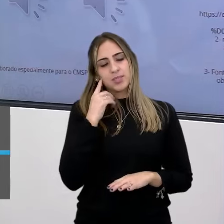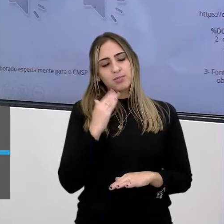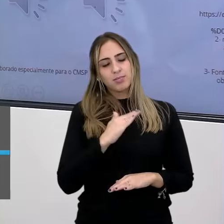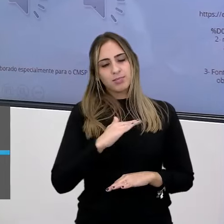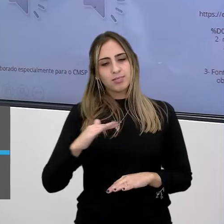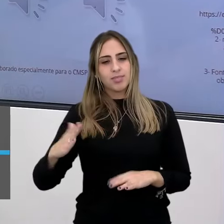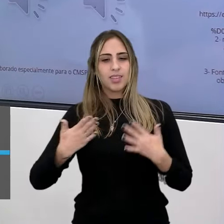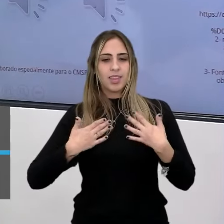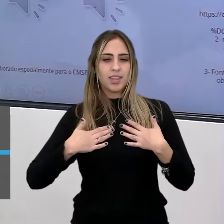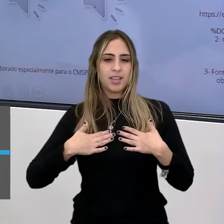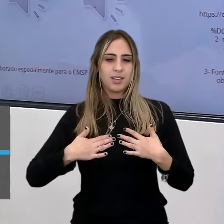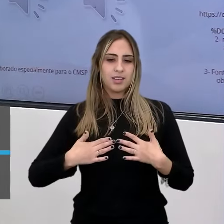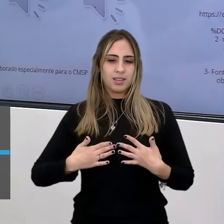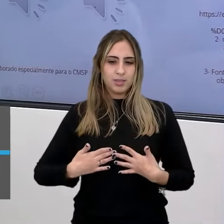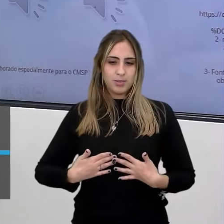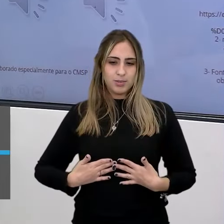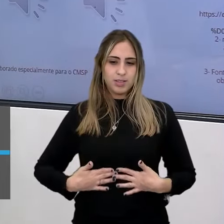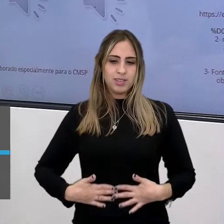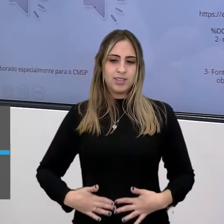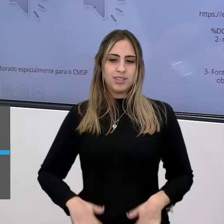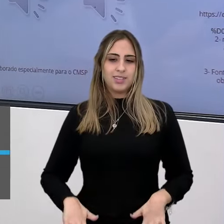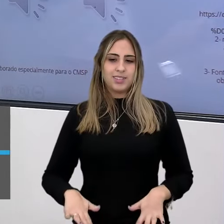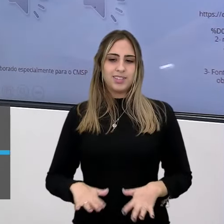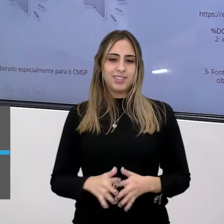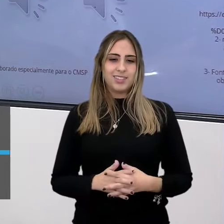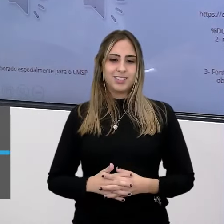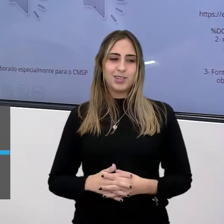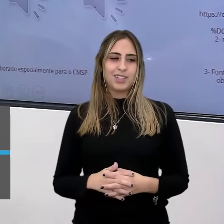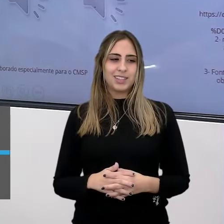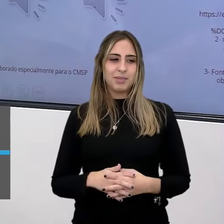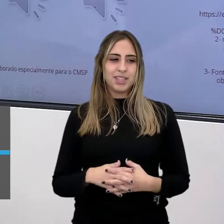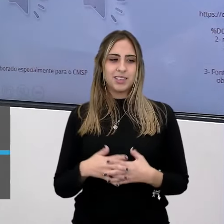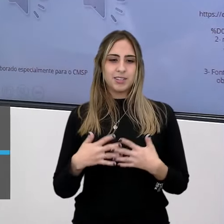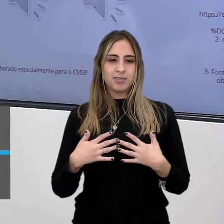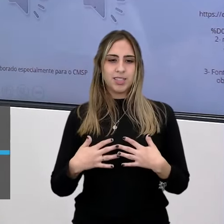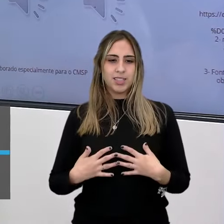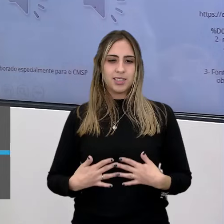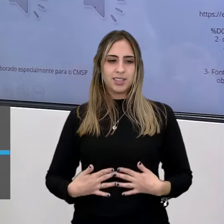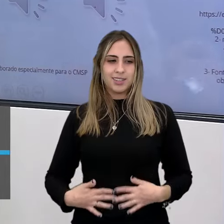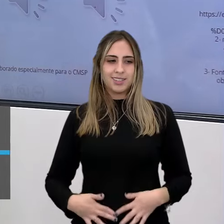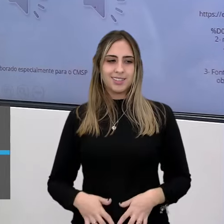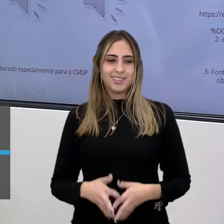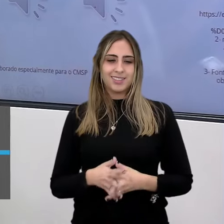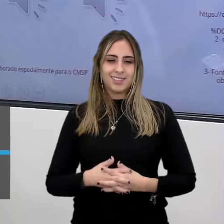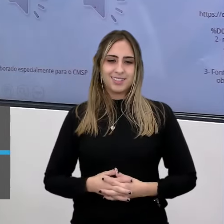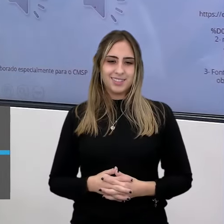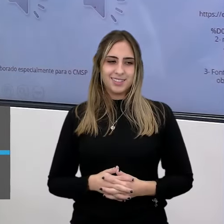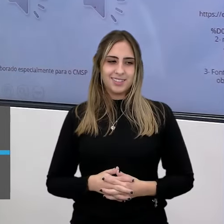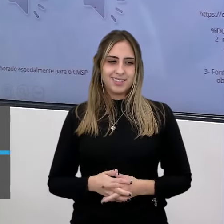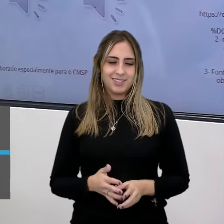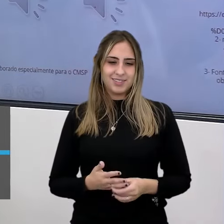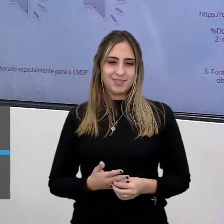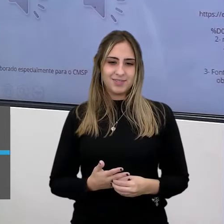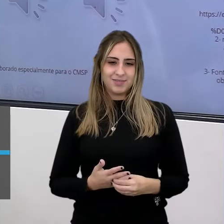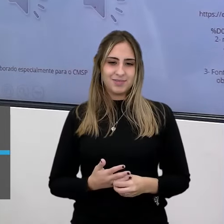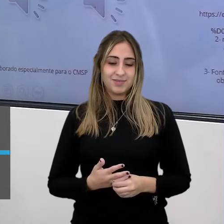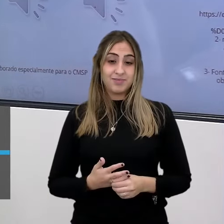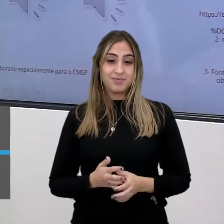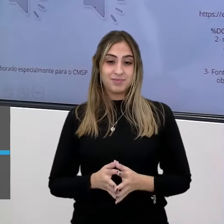lenta e tranquila essa se você dirigir por exemplo você dirigiria com acelerador linear